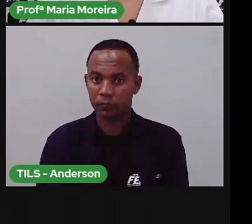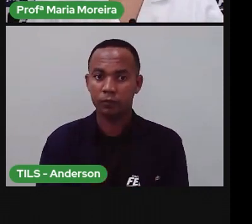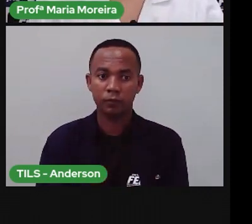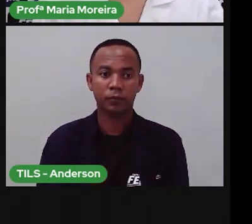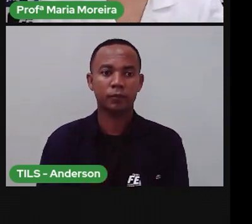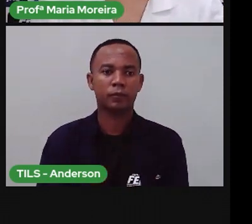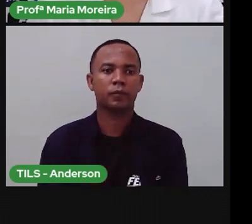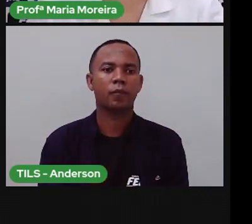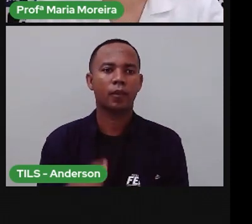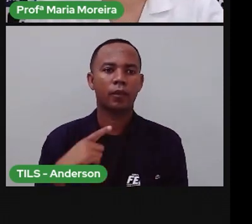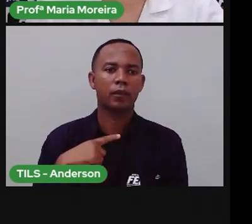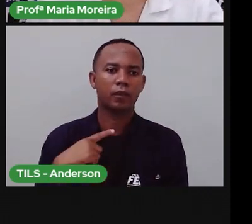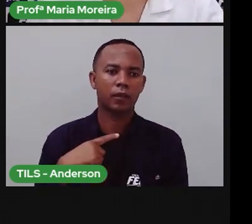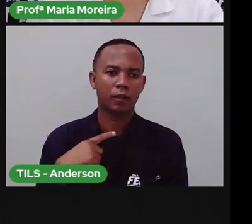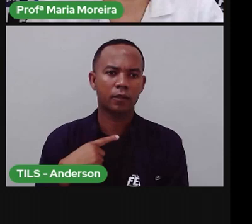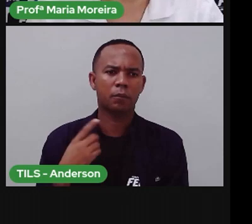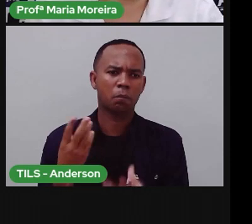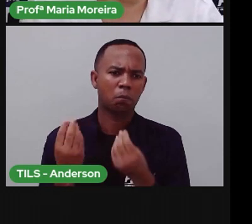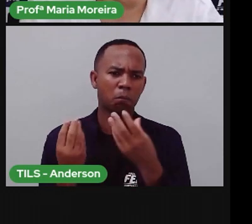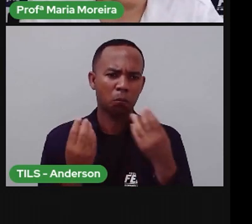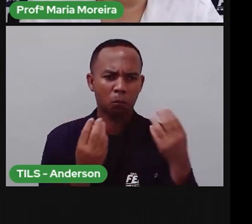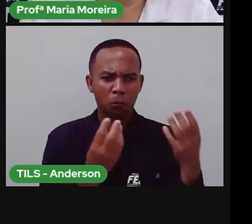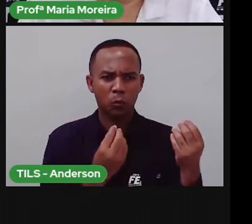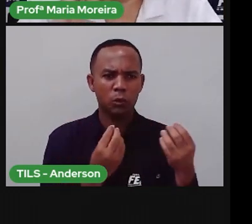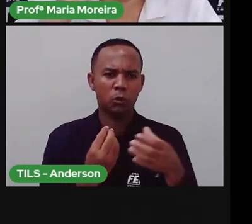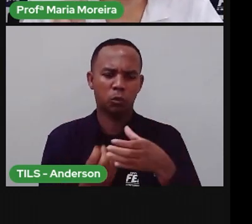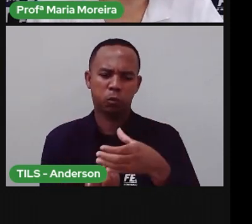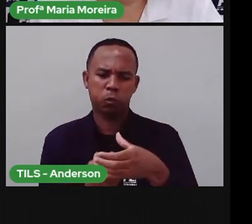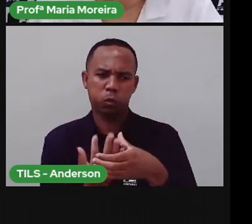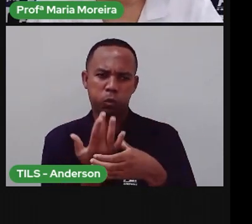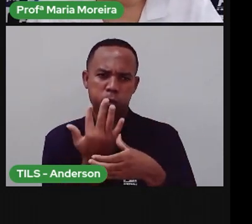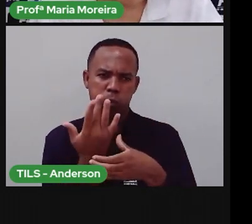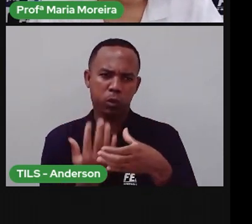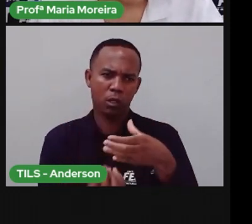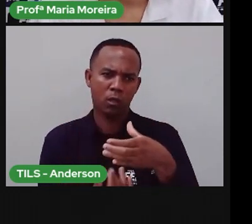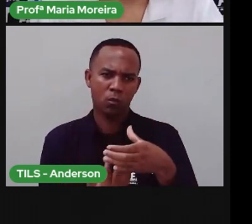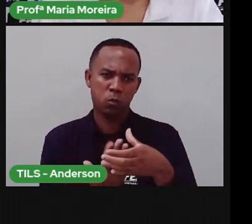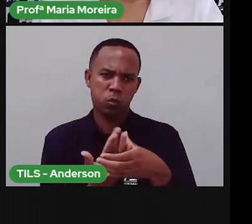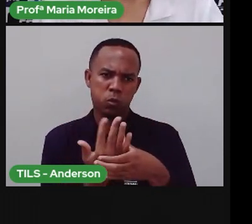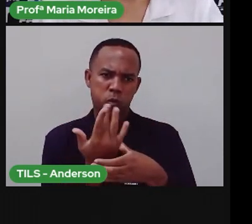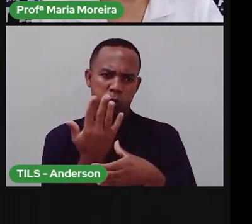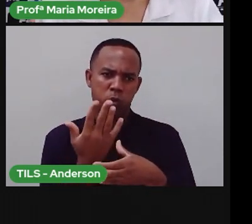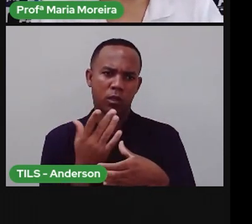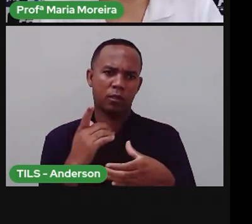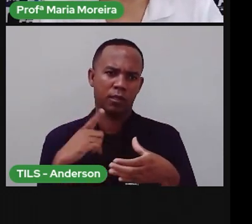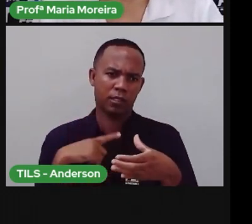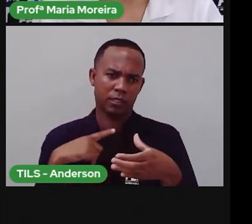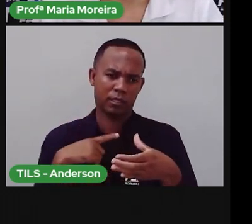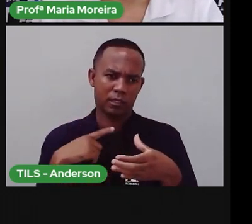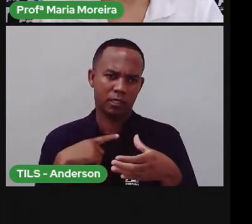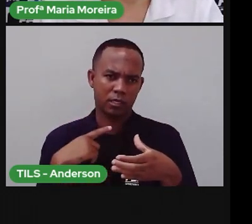Ele contém, né, muitos vulcões no interior das suas águas. Acreditem, existe um vulcão, tá? Embaixo